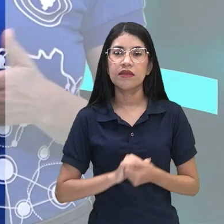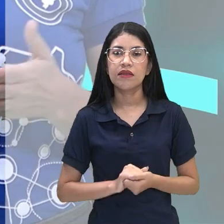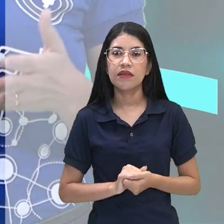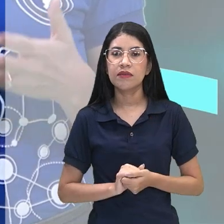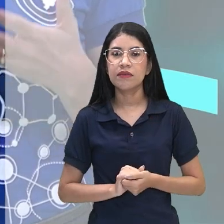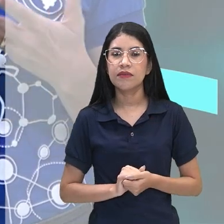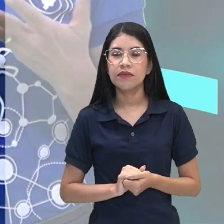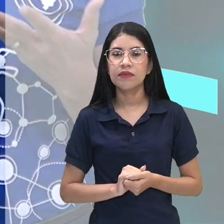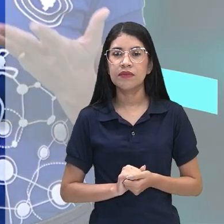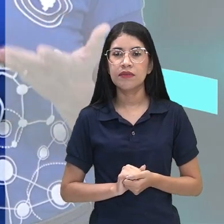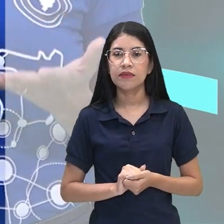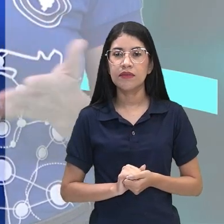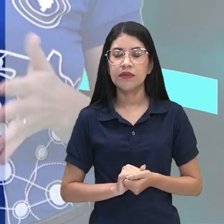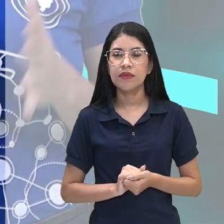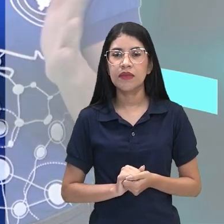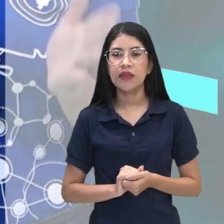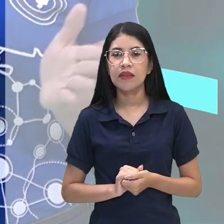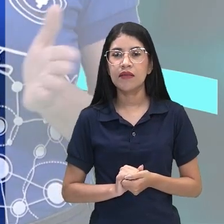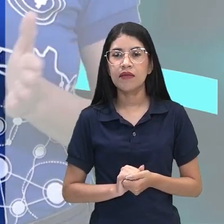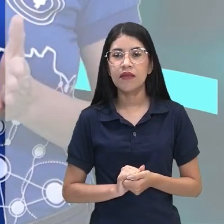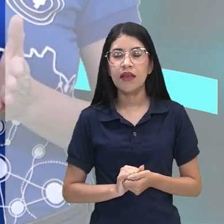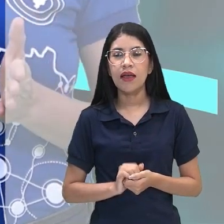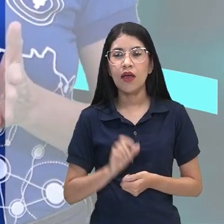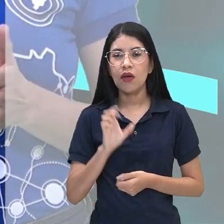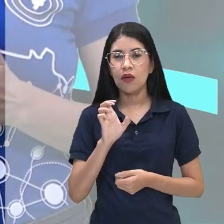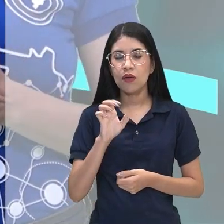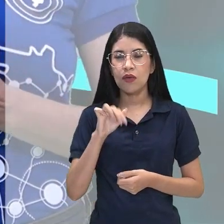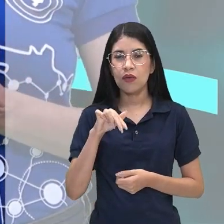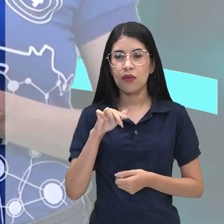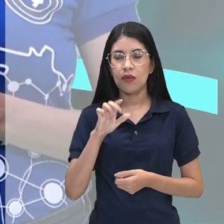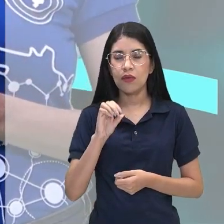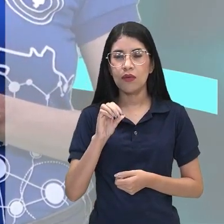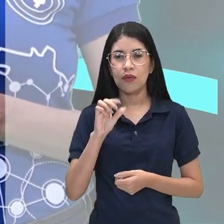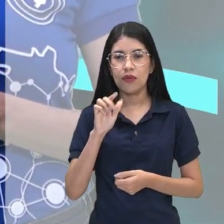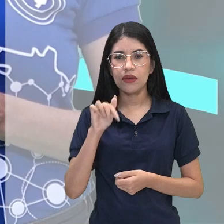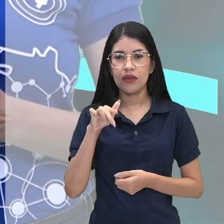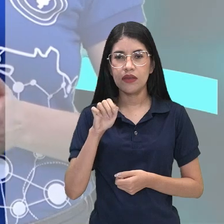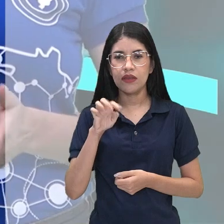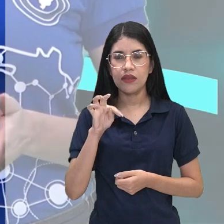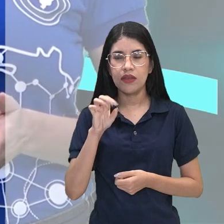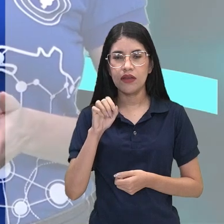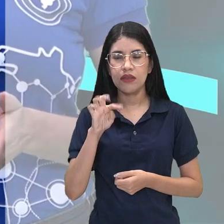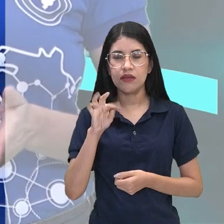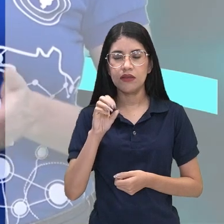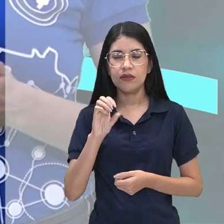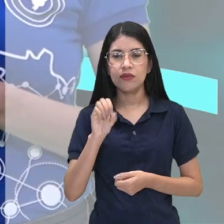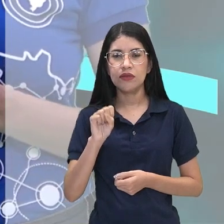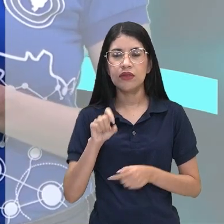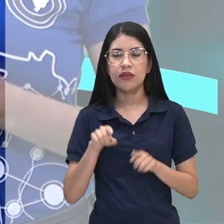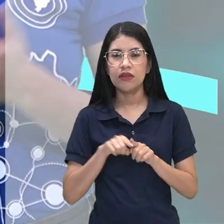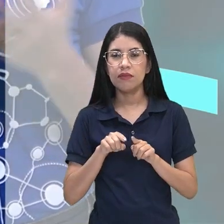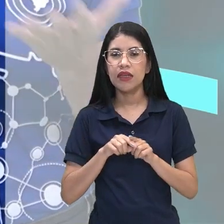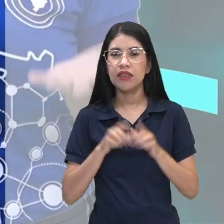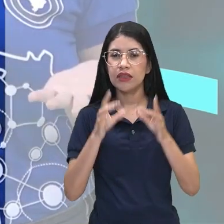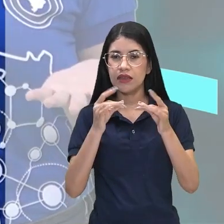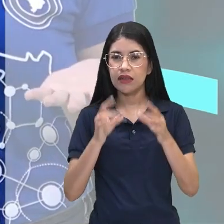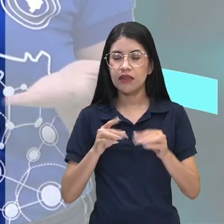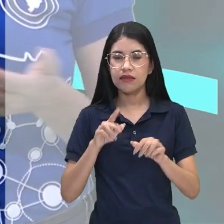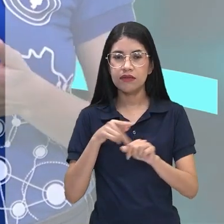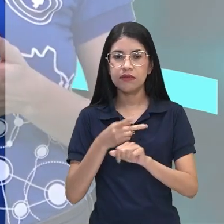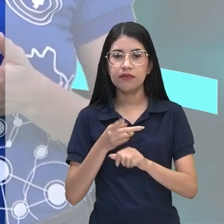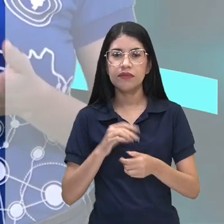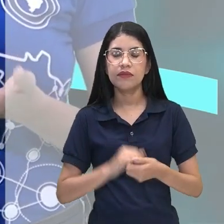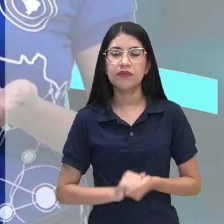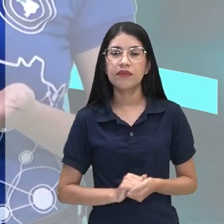cognates, né? Falsos cognatos e cognatos, vamos vê-los também um pouquinho mais lá na frente.